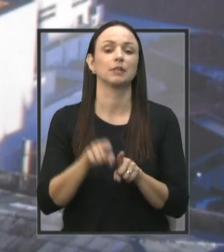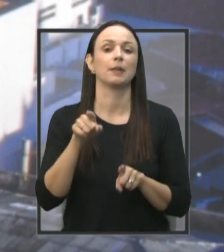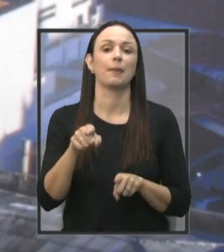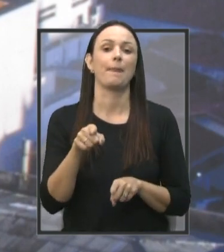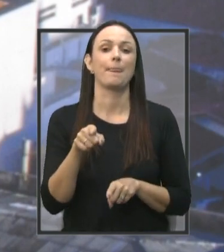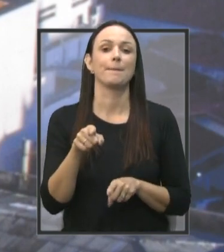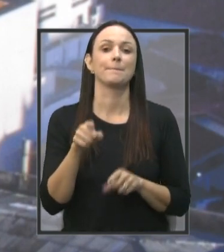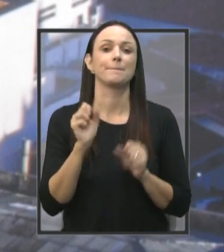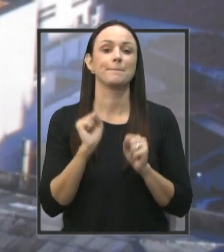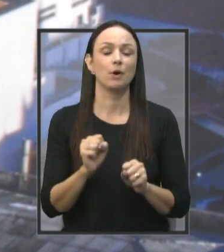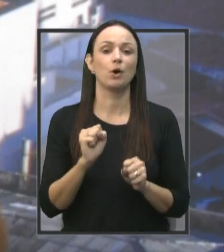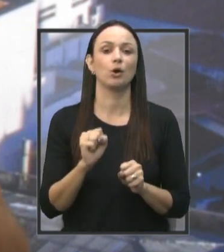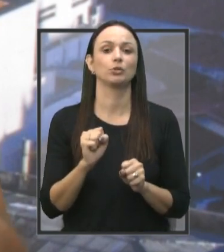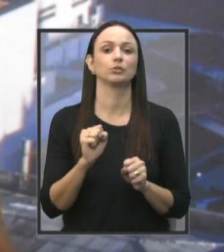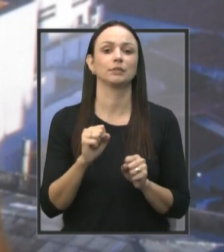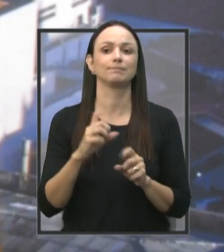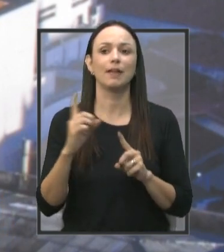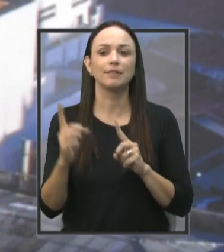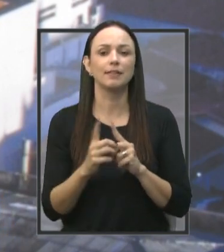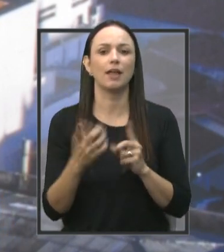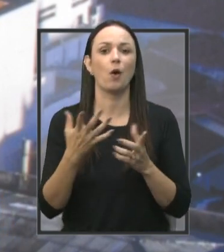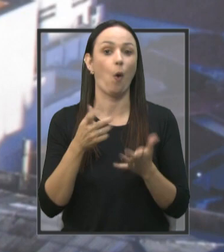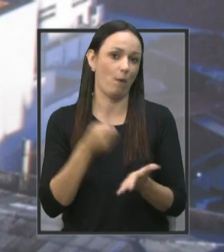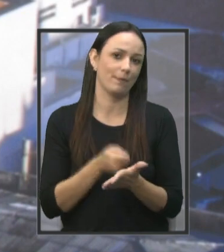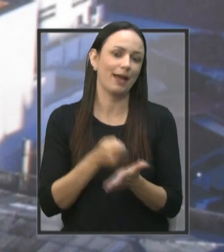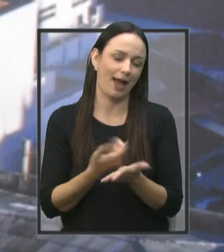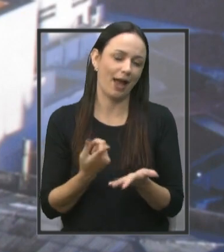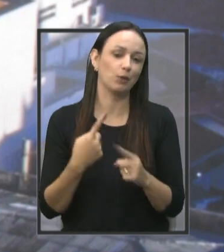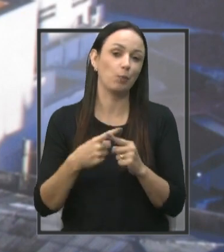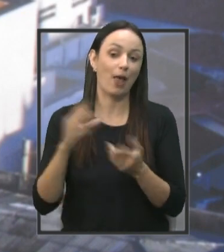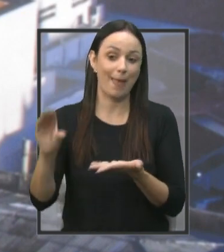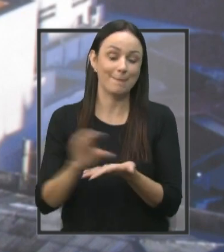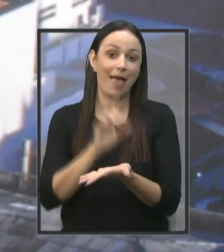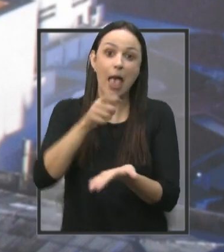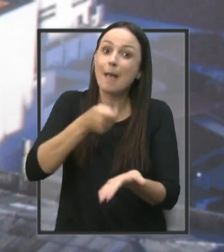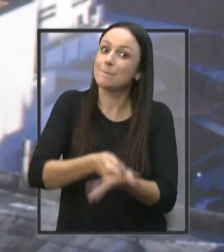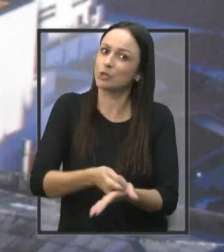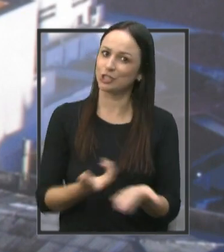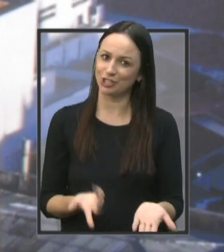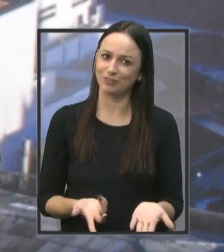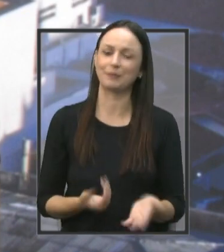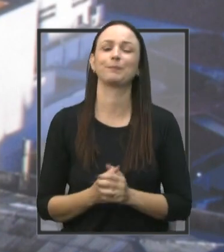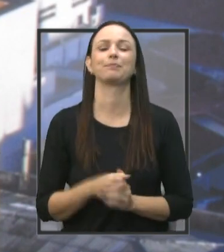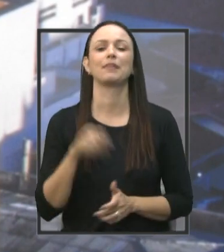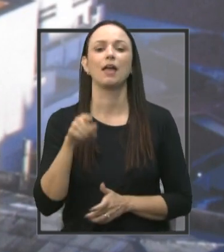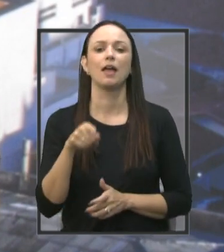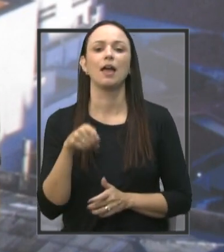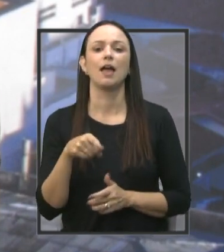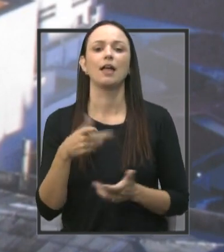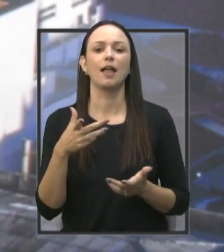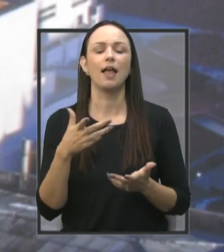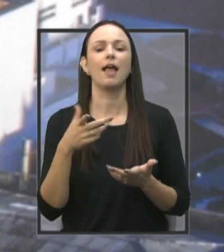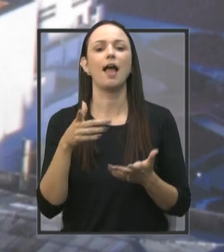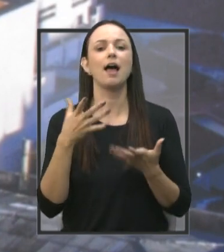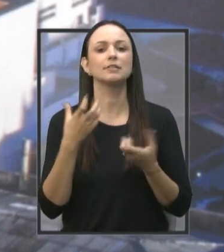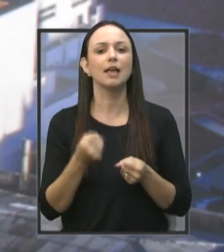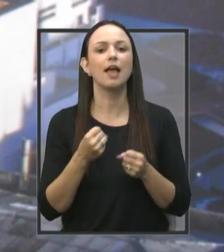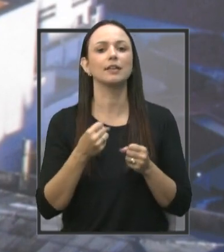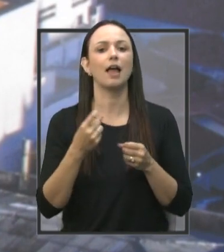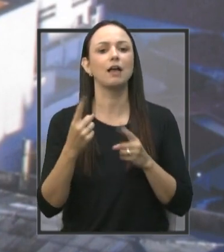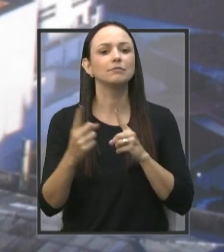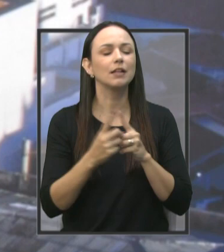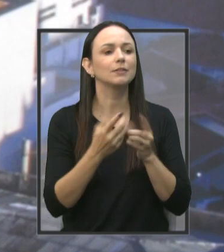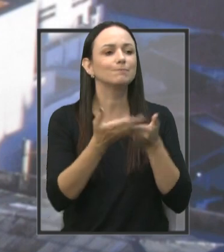ele poder atender, ou entre aspas, ser obrigado a atender, porque são emendas impositivas, né, ele acaba